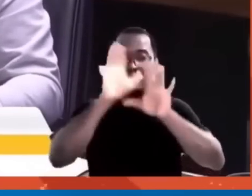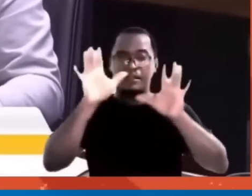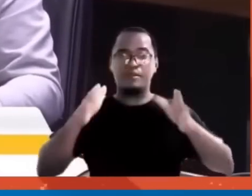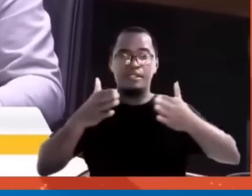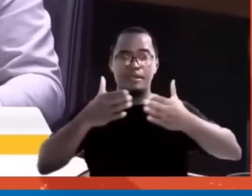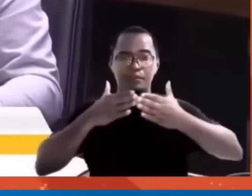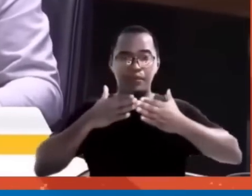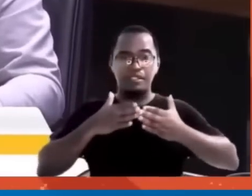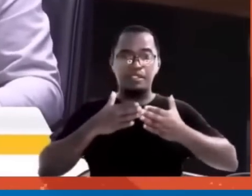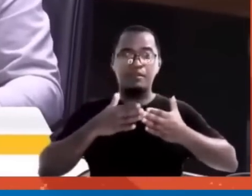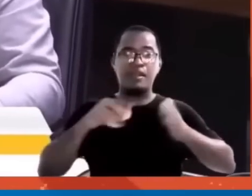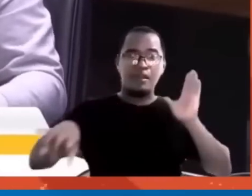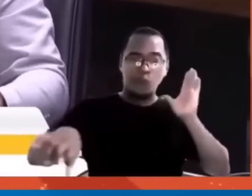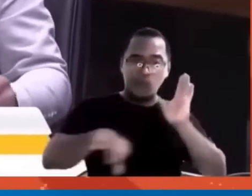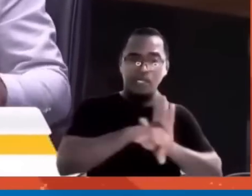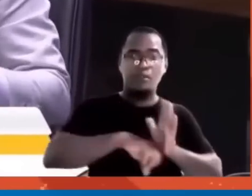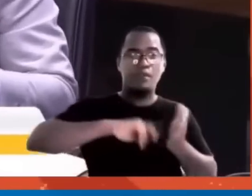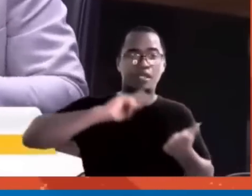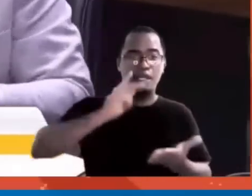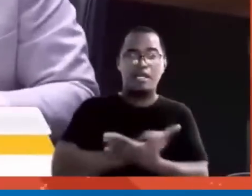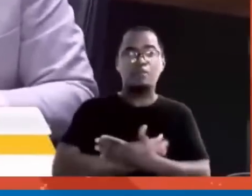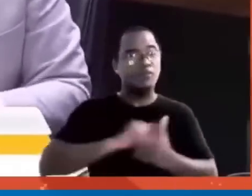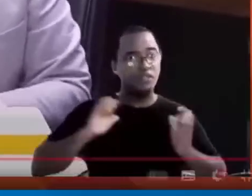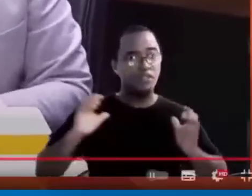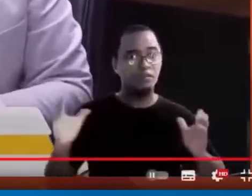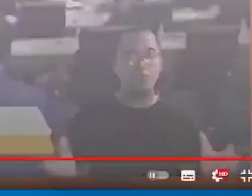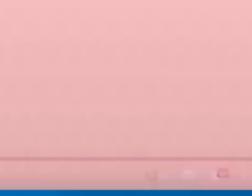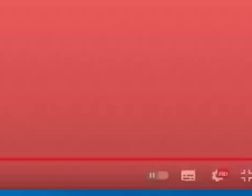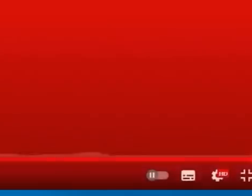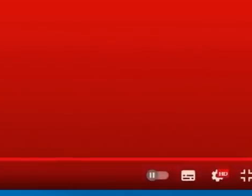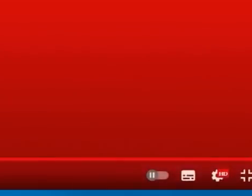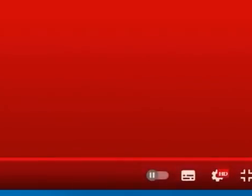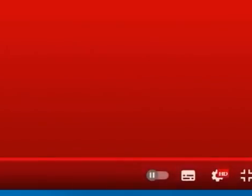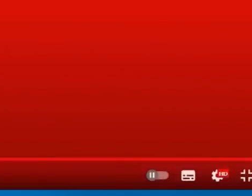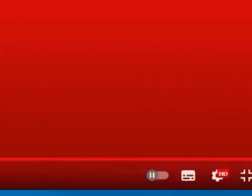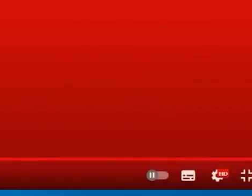pedindo era ilegal e era um crime. Obrigado, senhor presidente.